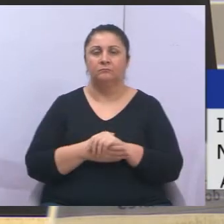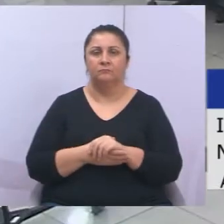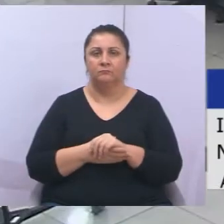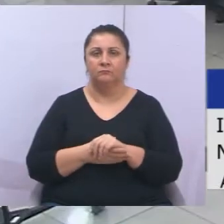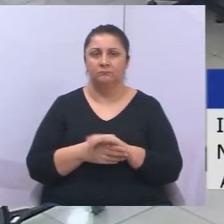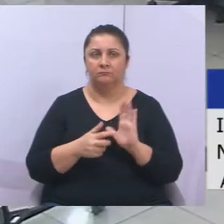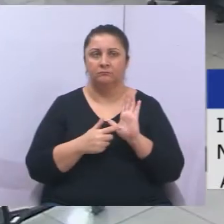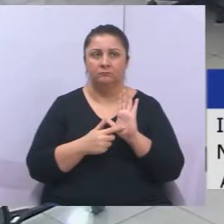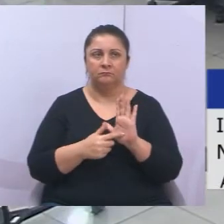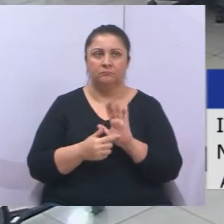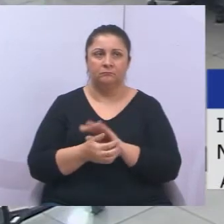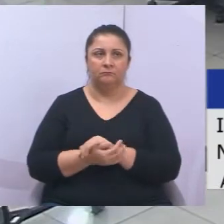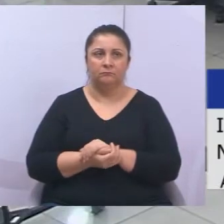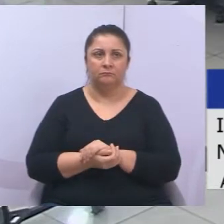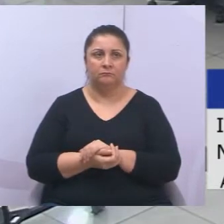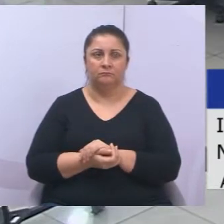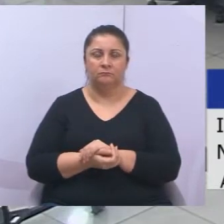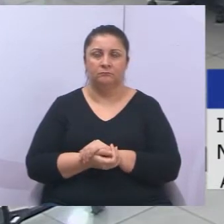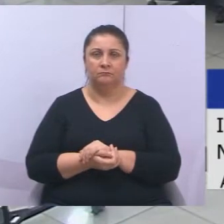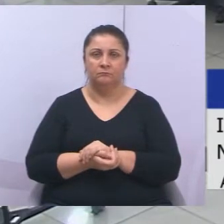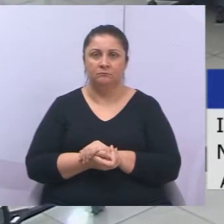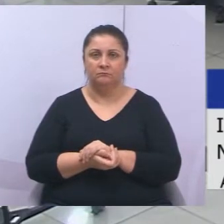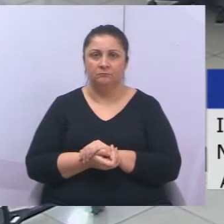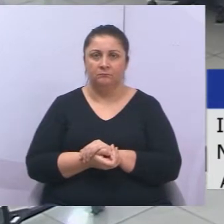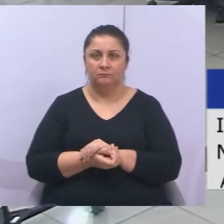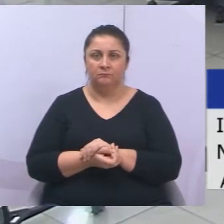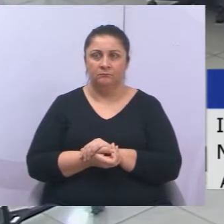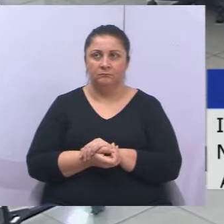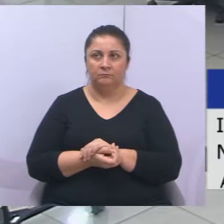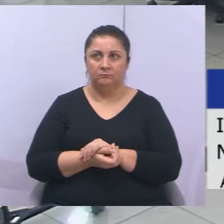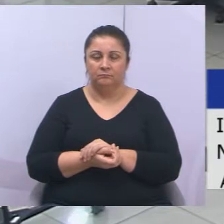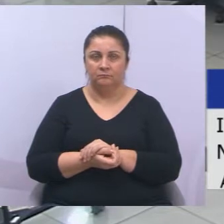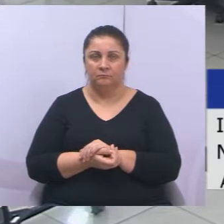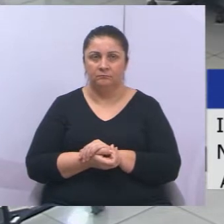Apresentação do projeto. Sem emendas. Ok.